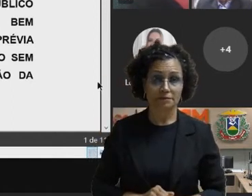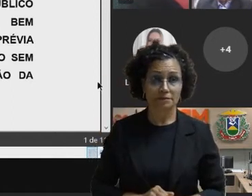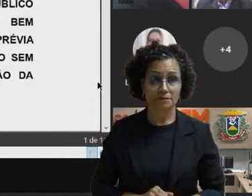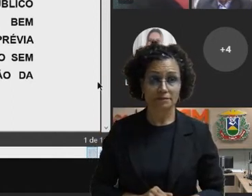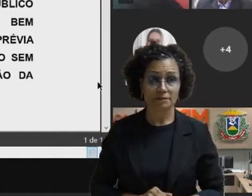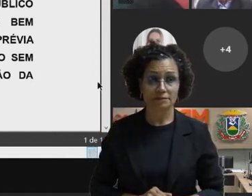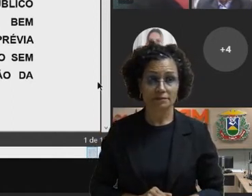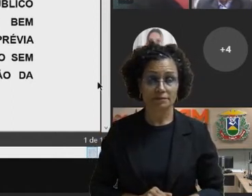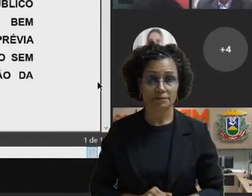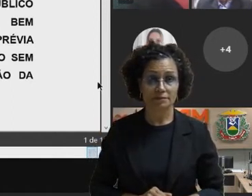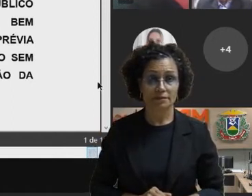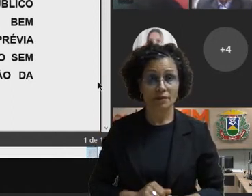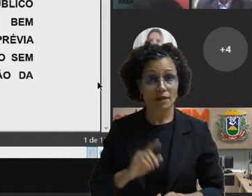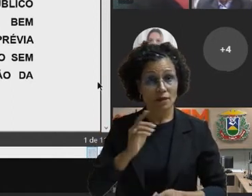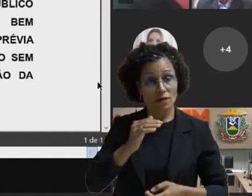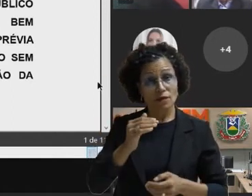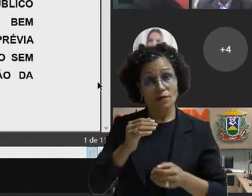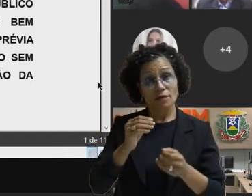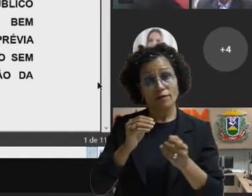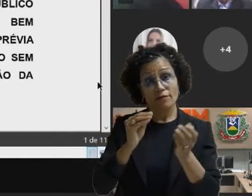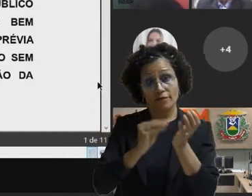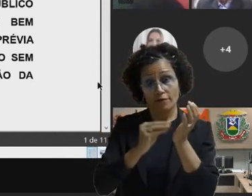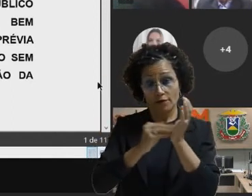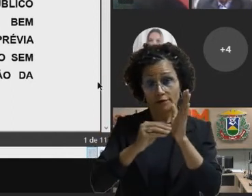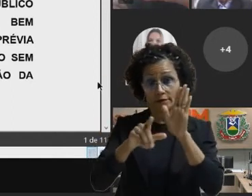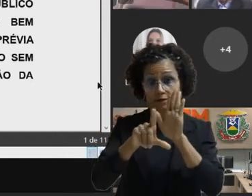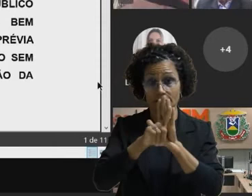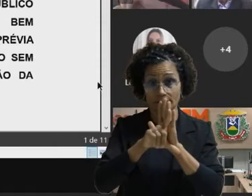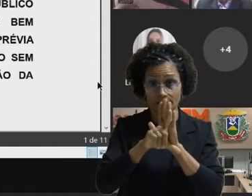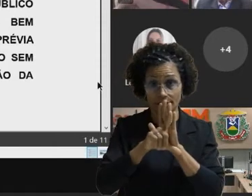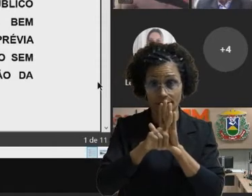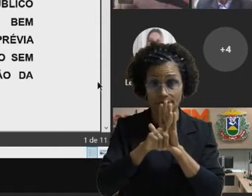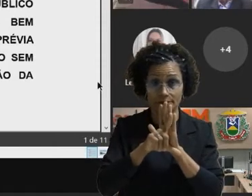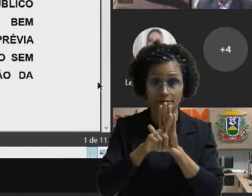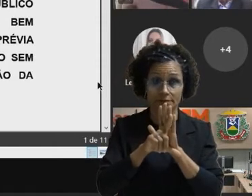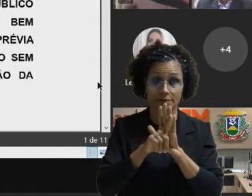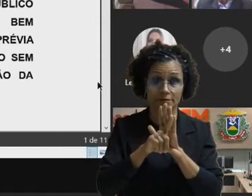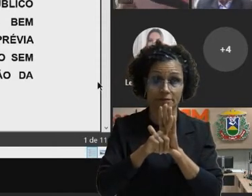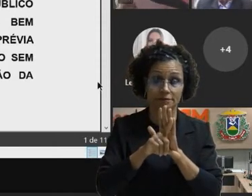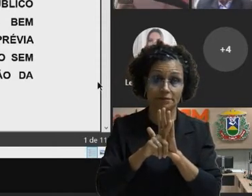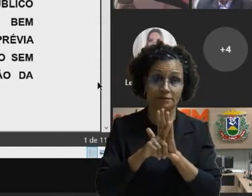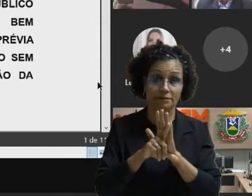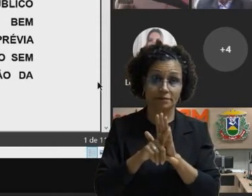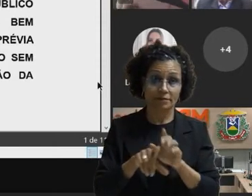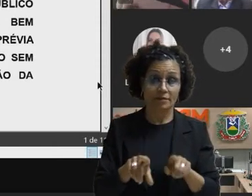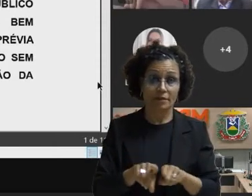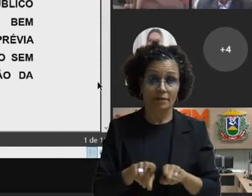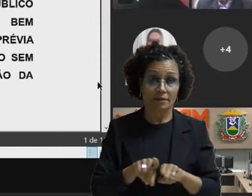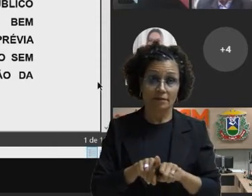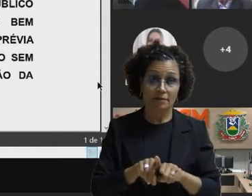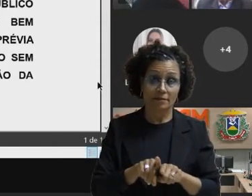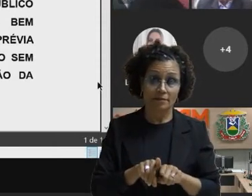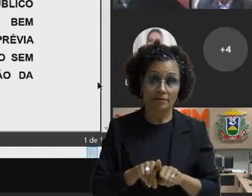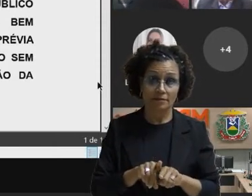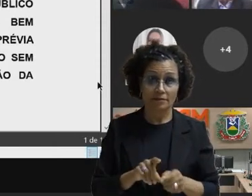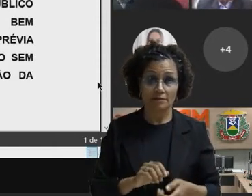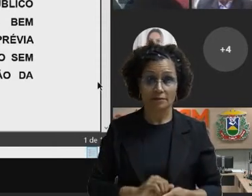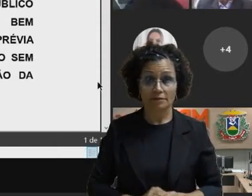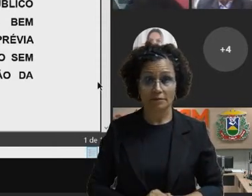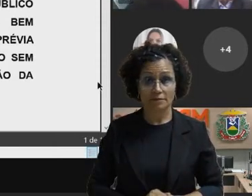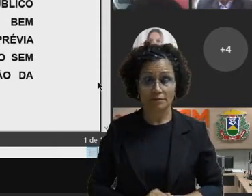pela existência de lei, porque para mim a existência de lei seria mais para elidir eventual improbidade, que já estaria prescrito nesse